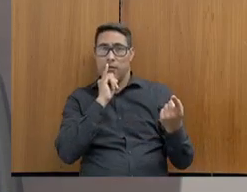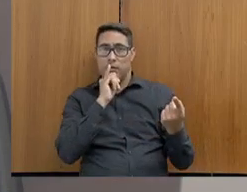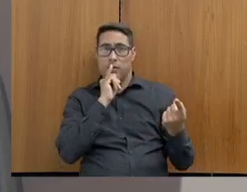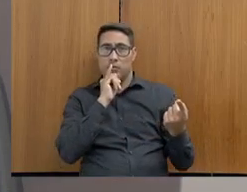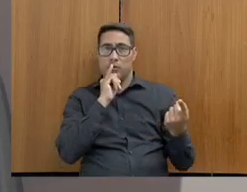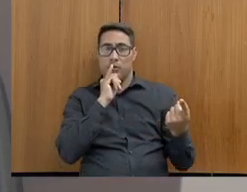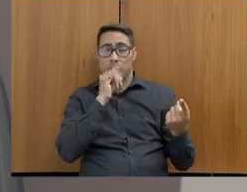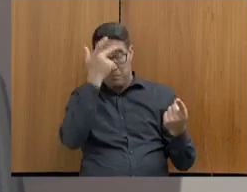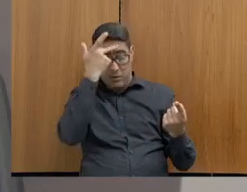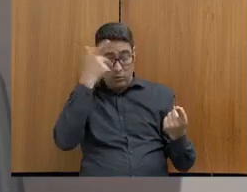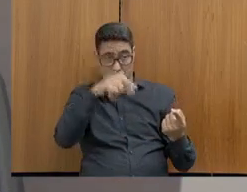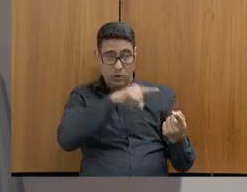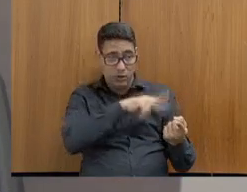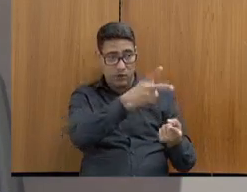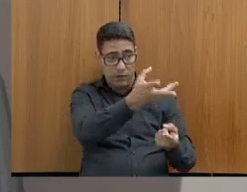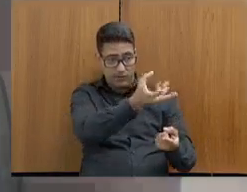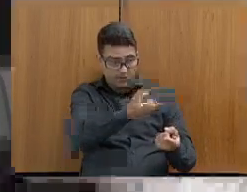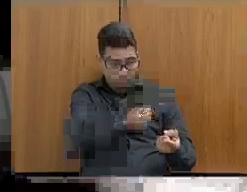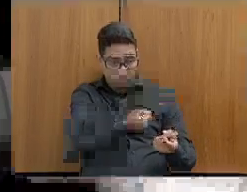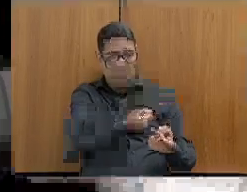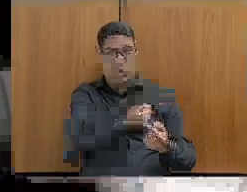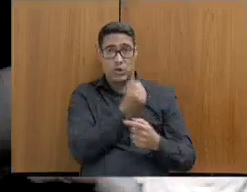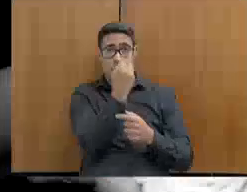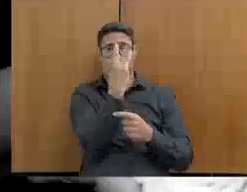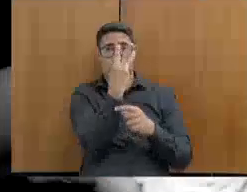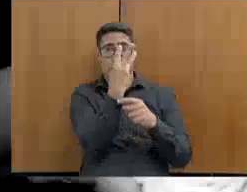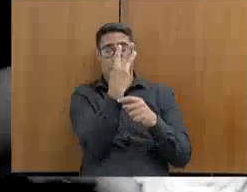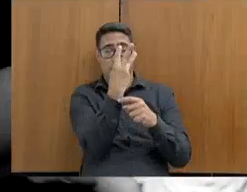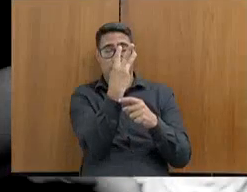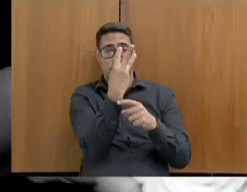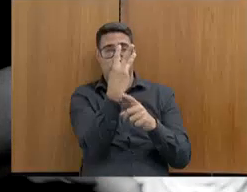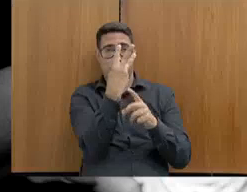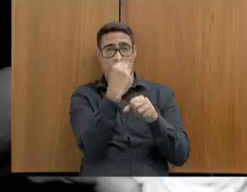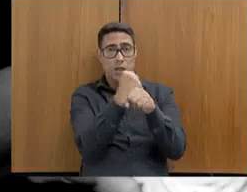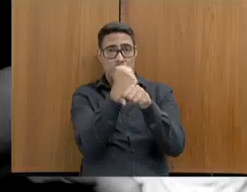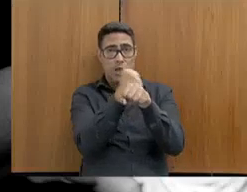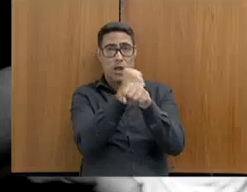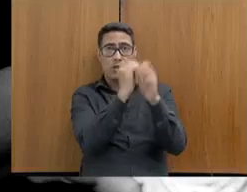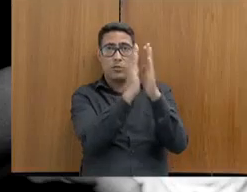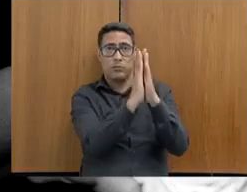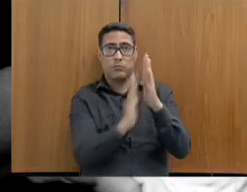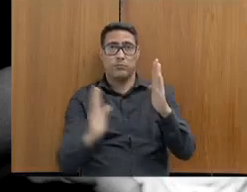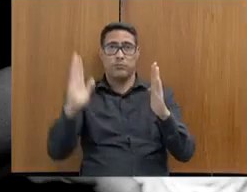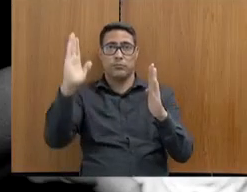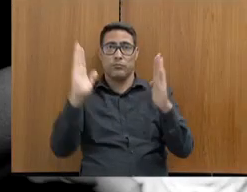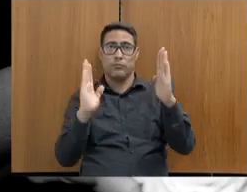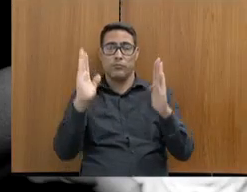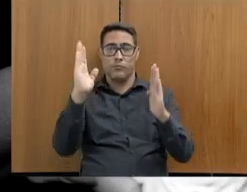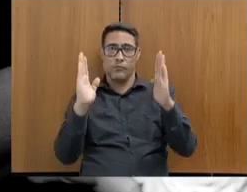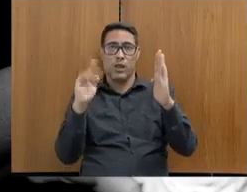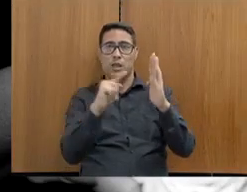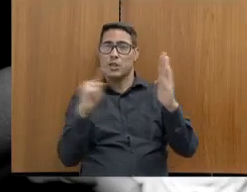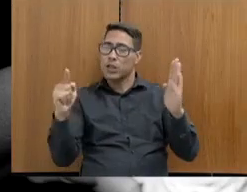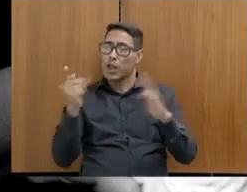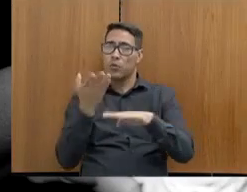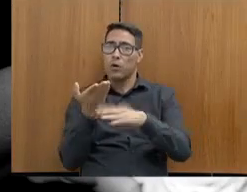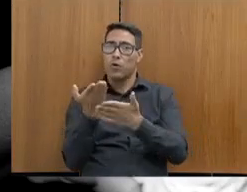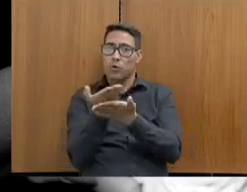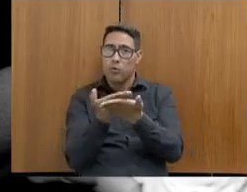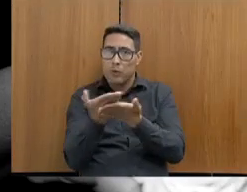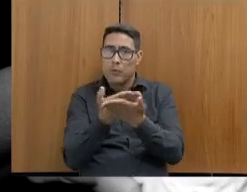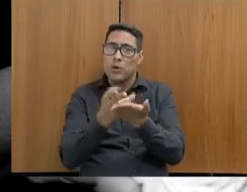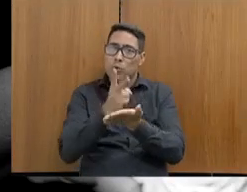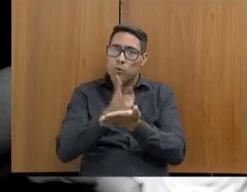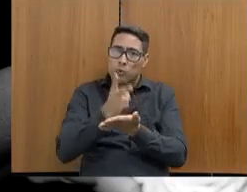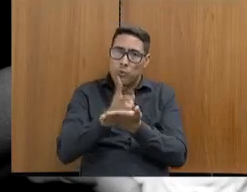probatório é que são os três primeiros anos de efetivo exercício na Instituição então nós temos um acompanhamento contínuo que